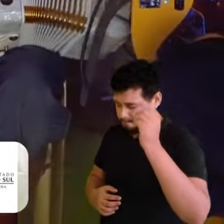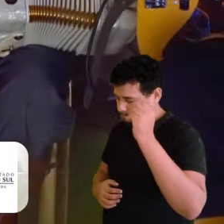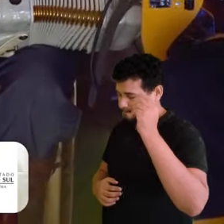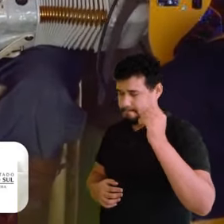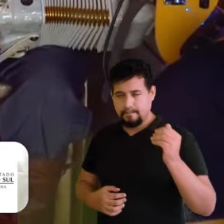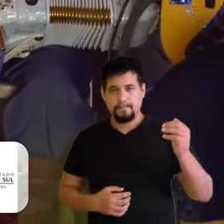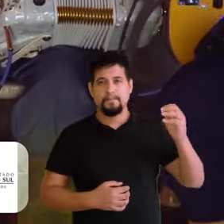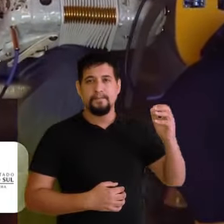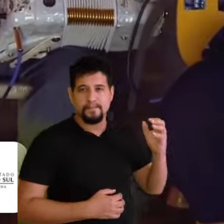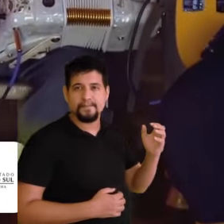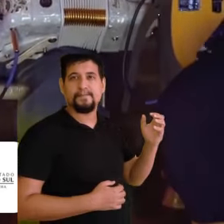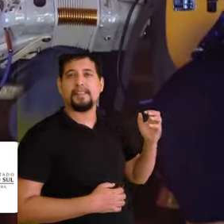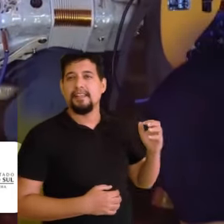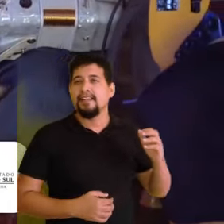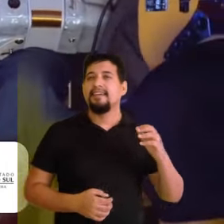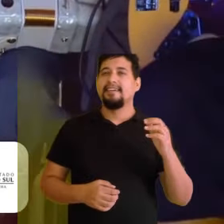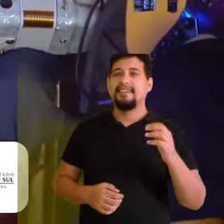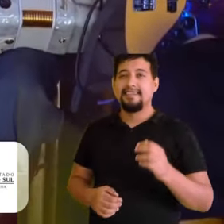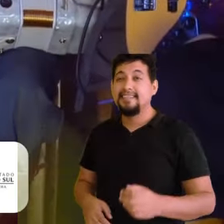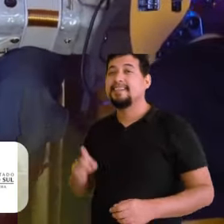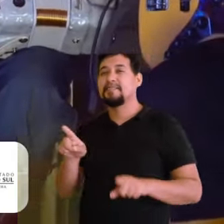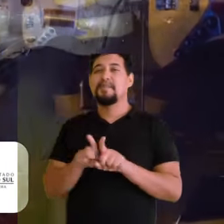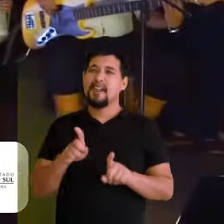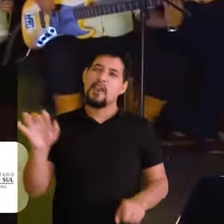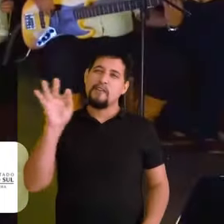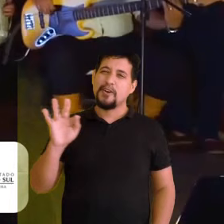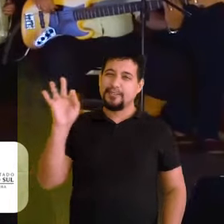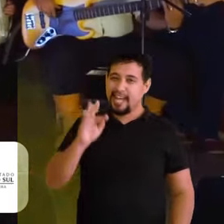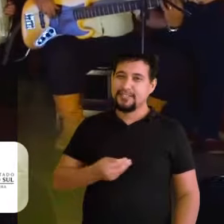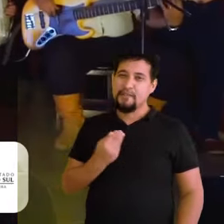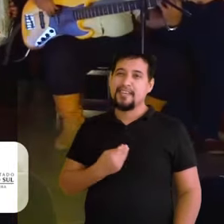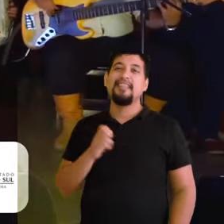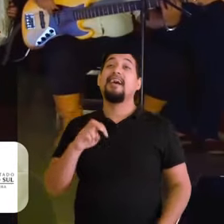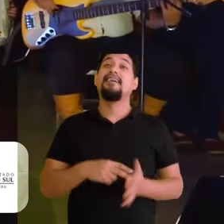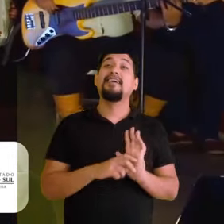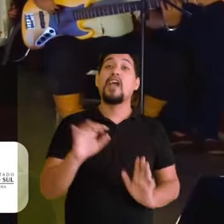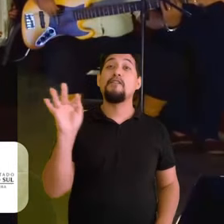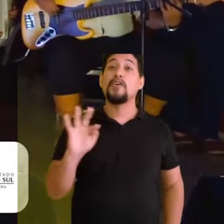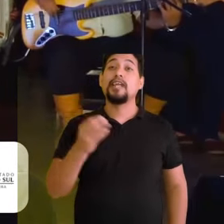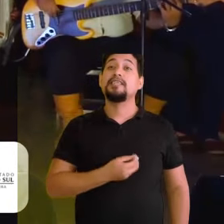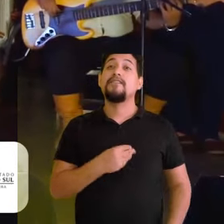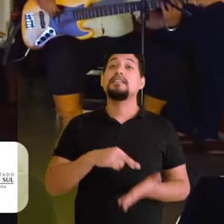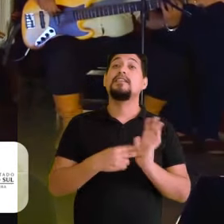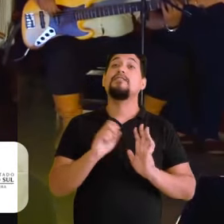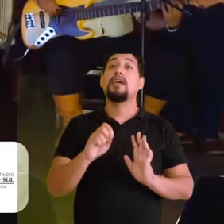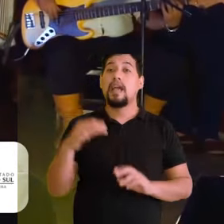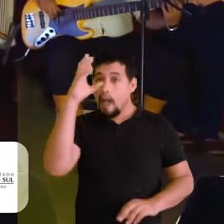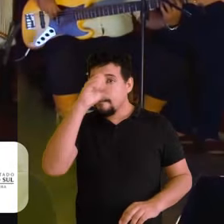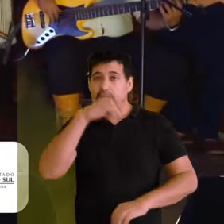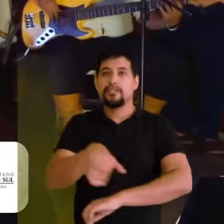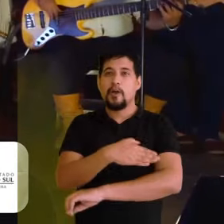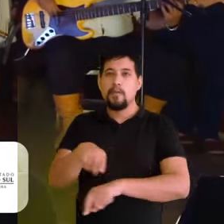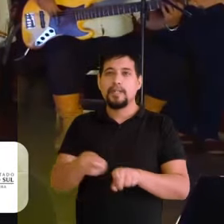Shotzito na faculdade da vida, meus amigos. A faculdade da vida é a melhor escola. E os professores, eu tenho